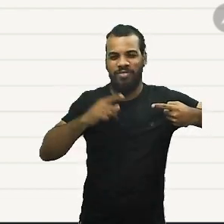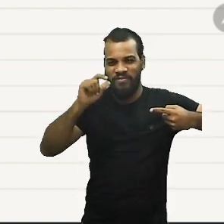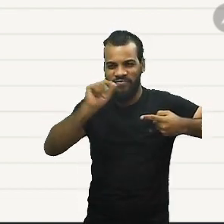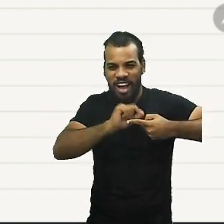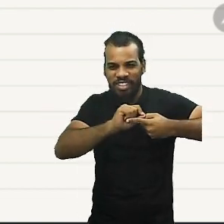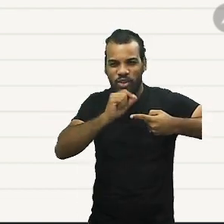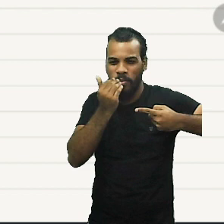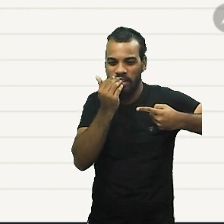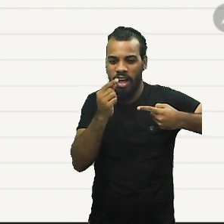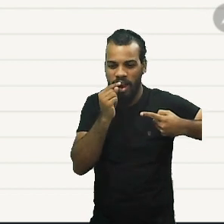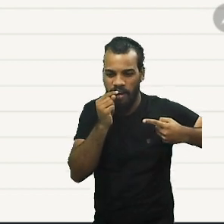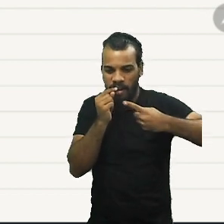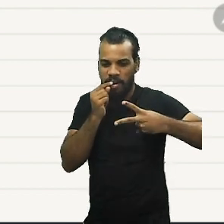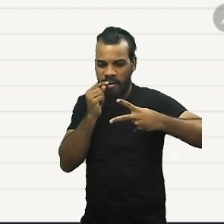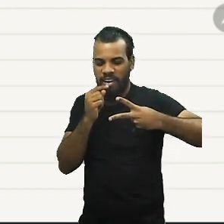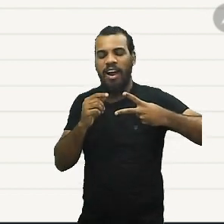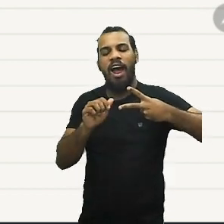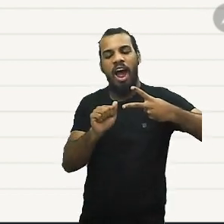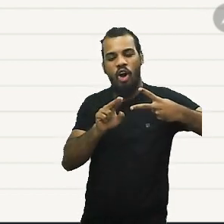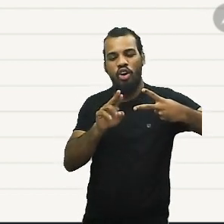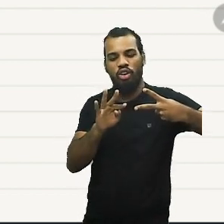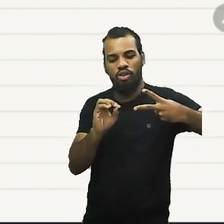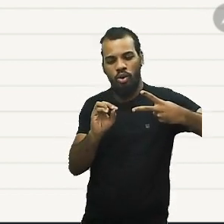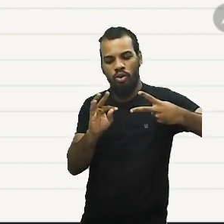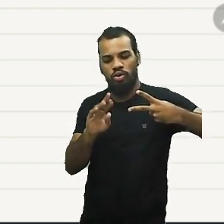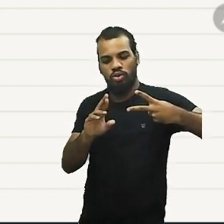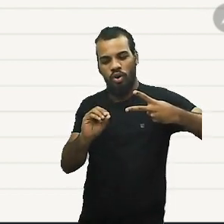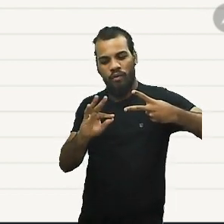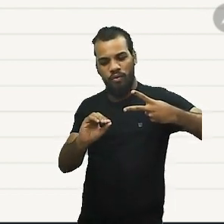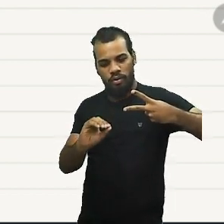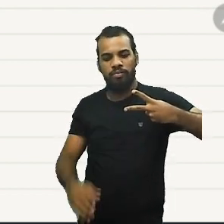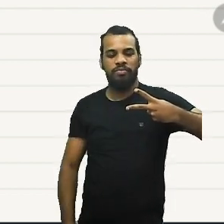Ó, é o autótrofo